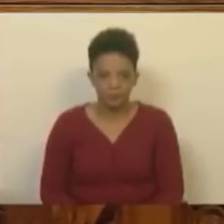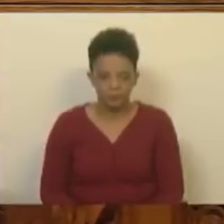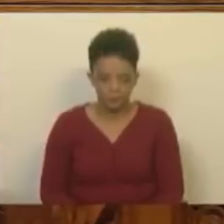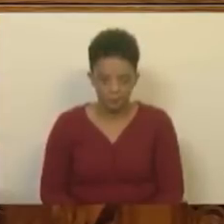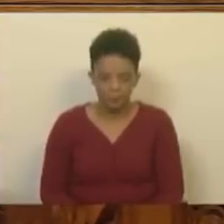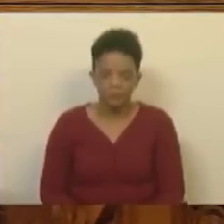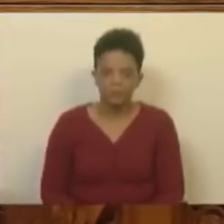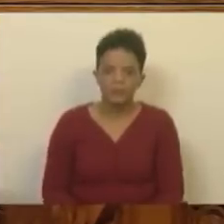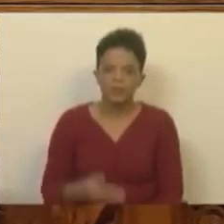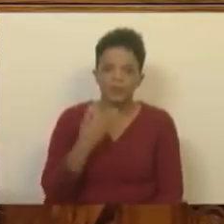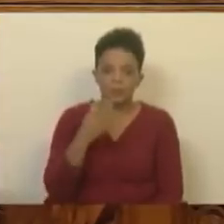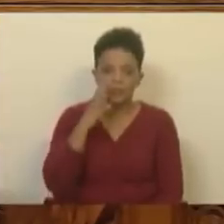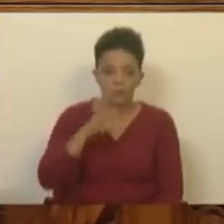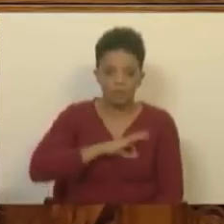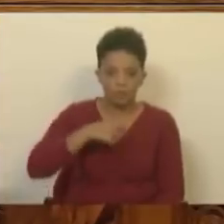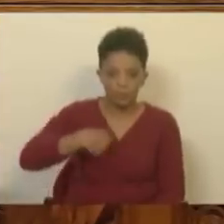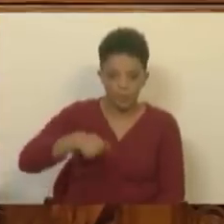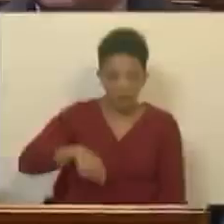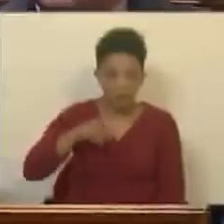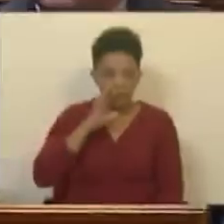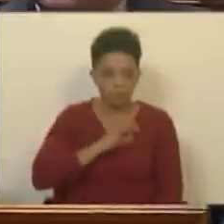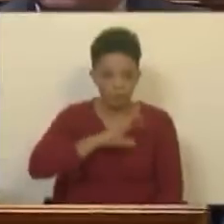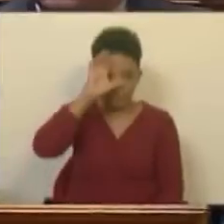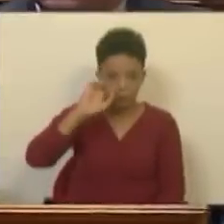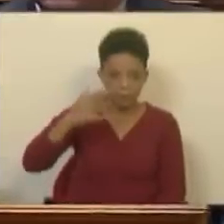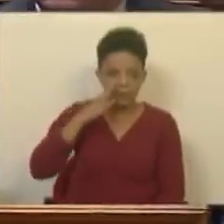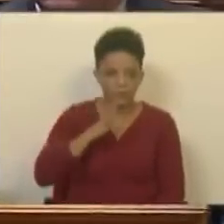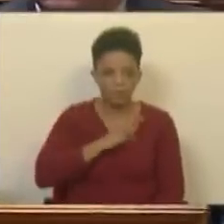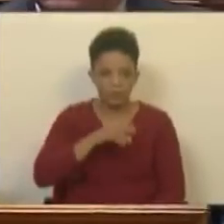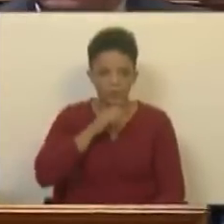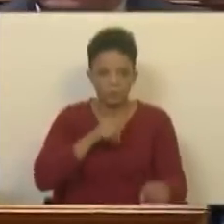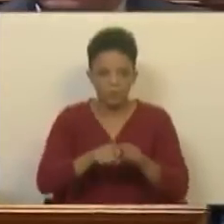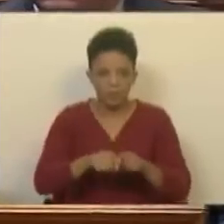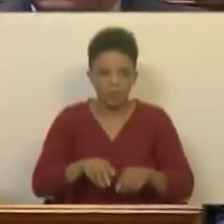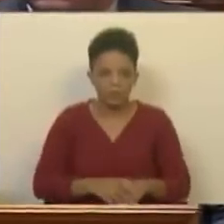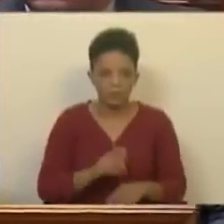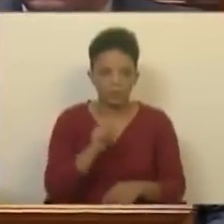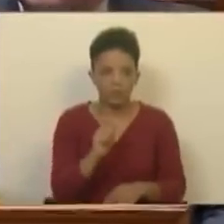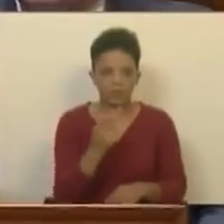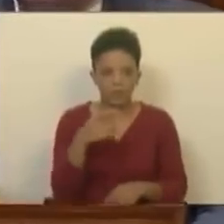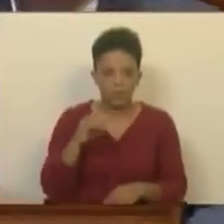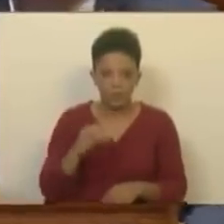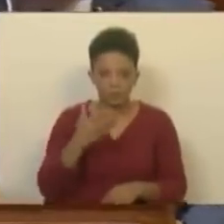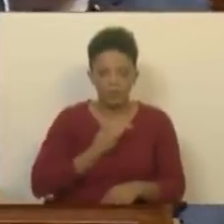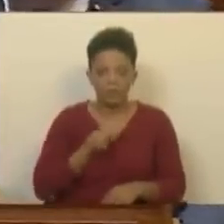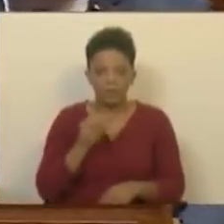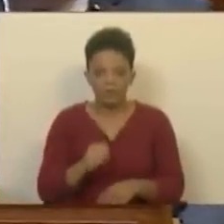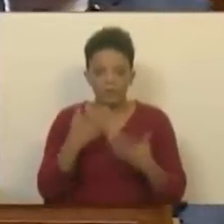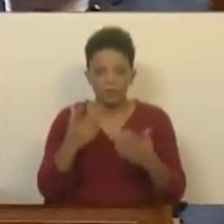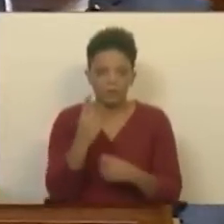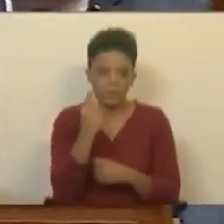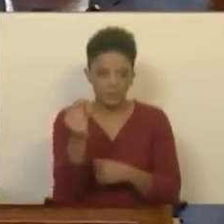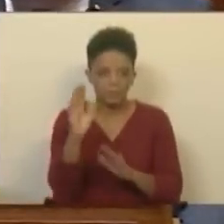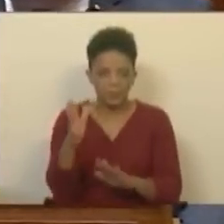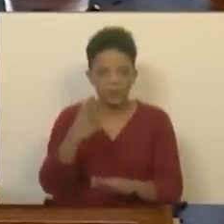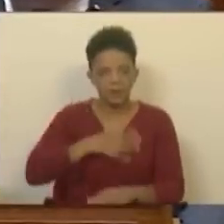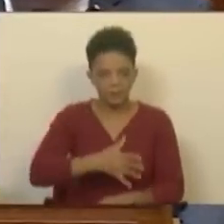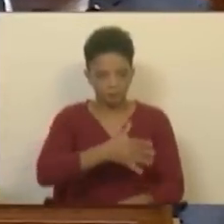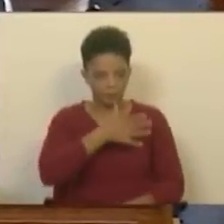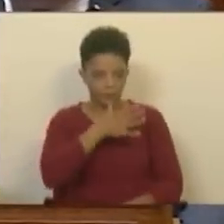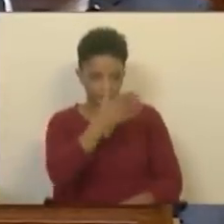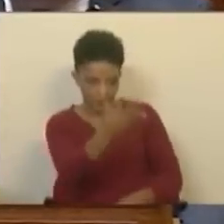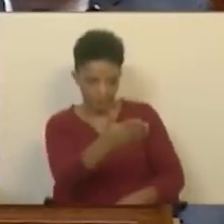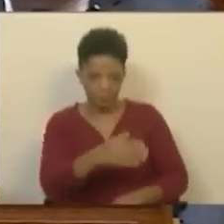Muito obrigado senhor presidente senhor senhor Deputado Eurico brilhante dias que agora vai vai sair mas Querendo dirigir assim